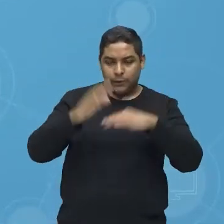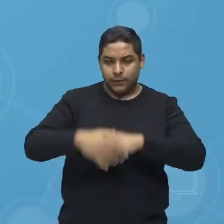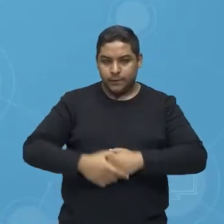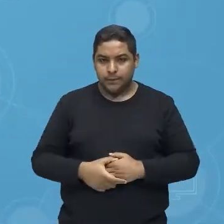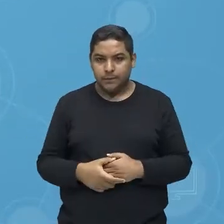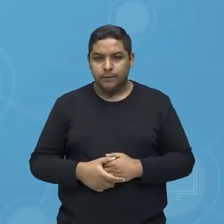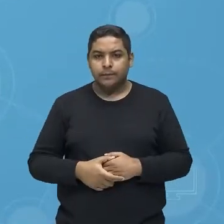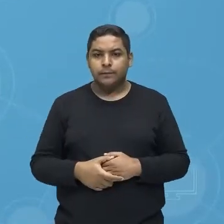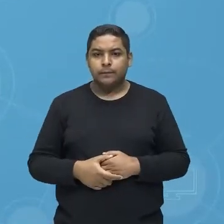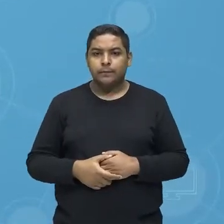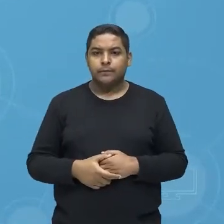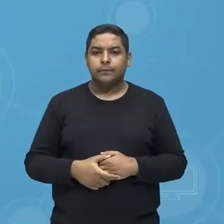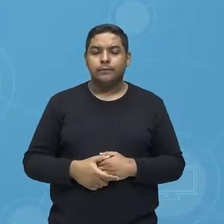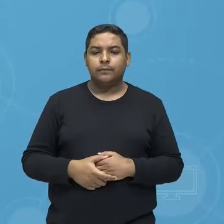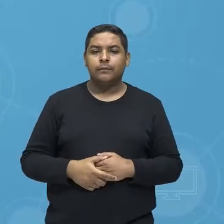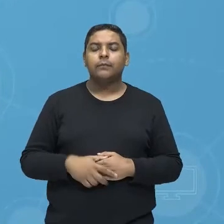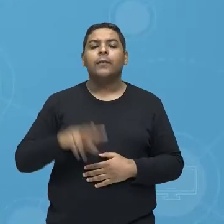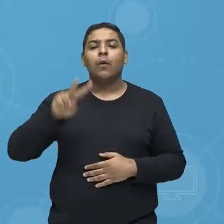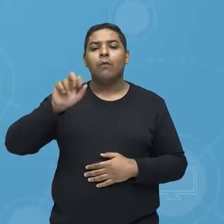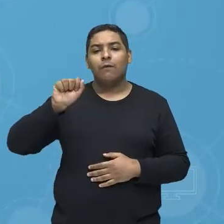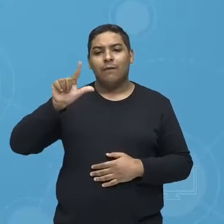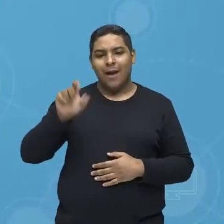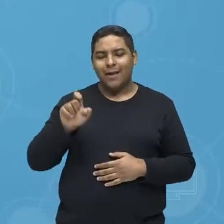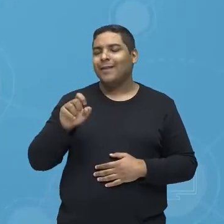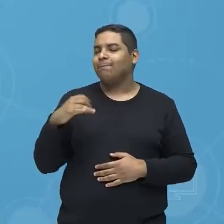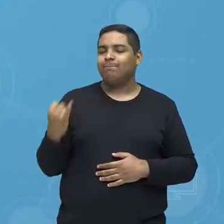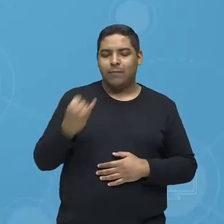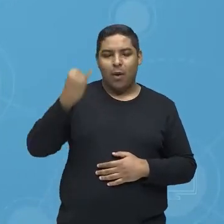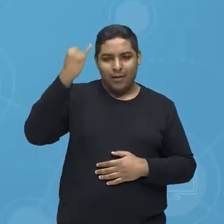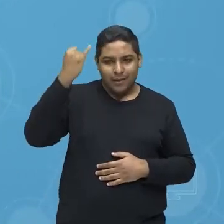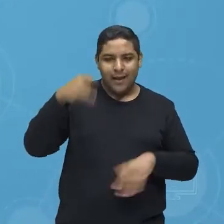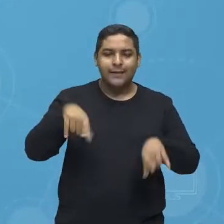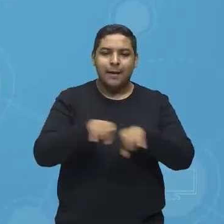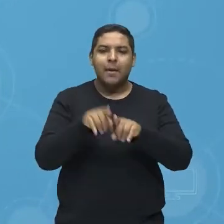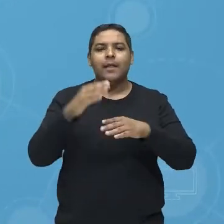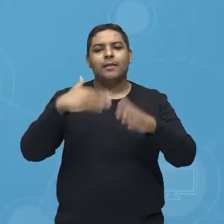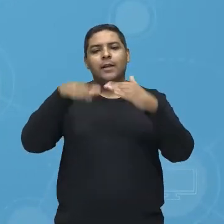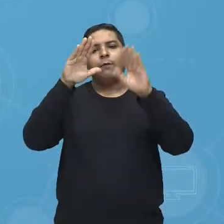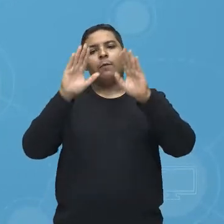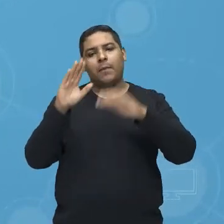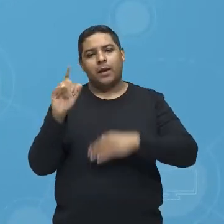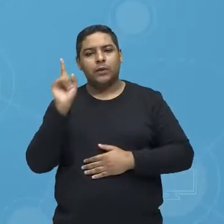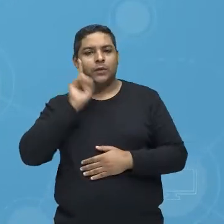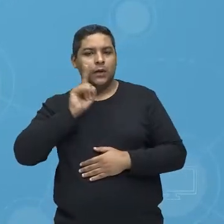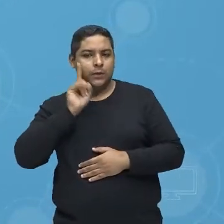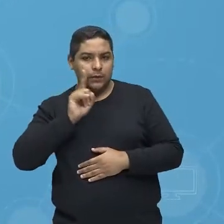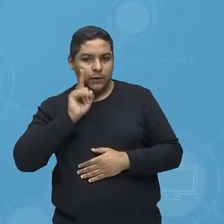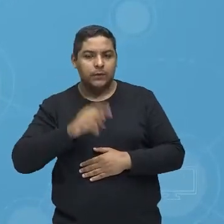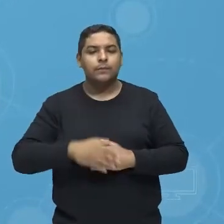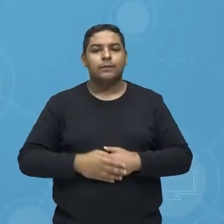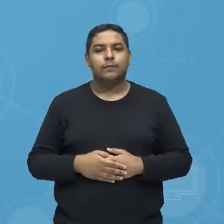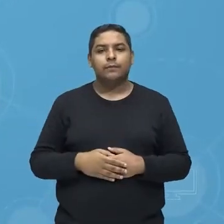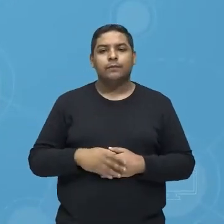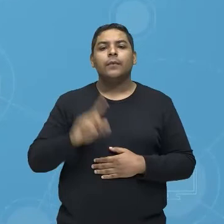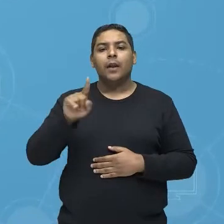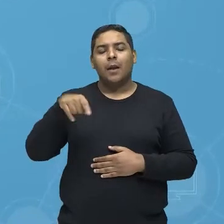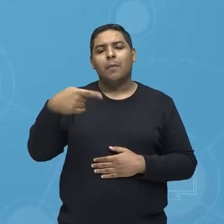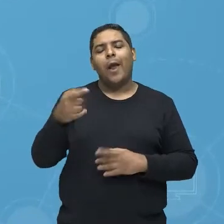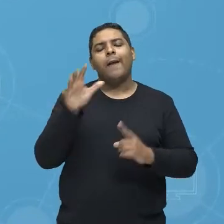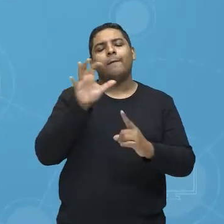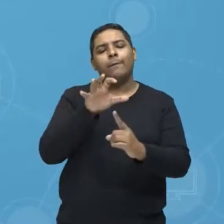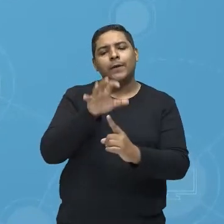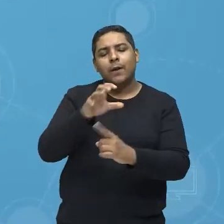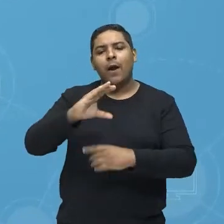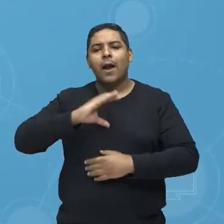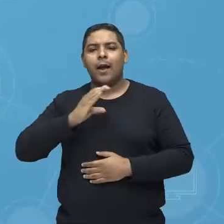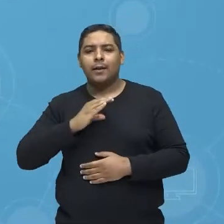o Vale do Silício também é muito importante para esse desenvolvimento dos Estados Unidos da América, né? Consequentemente, acaba influenciando o